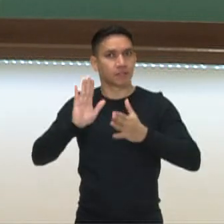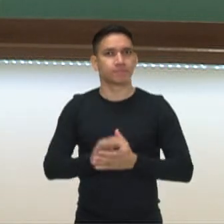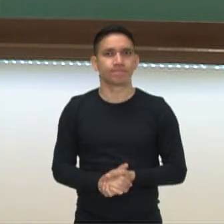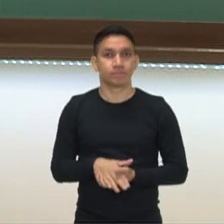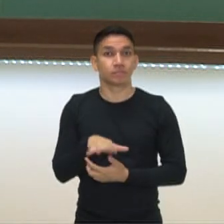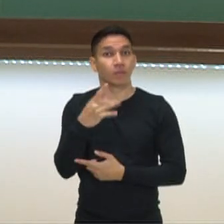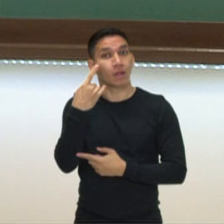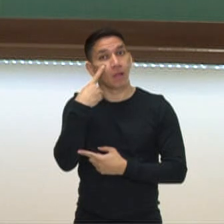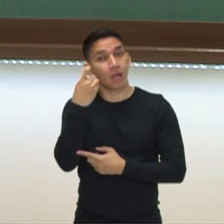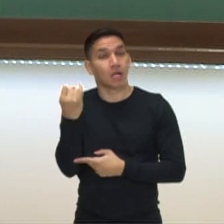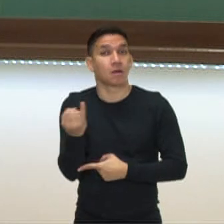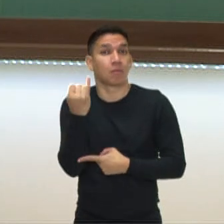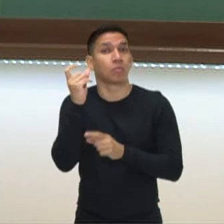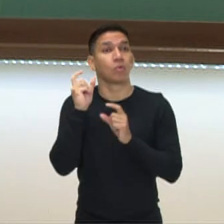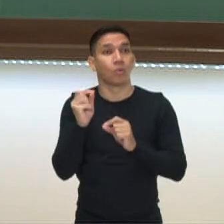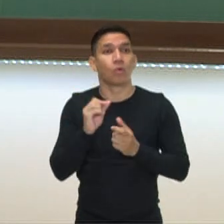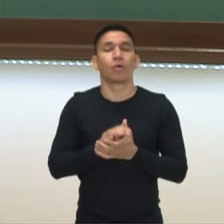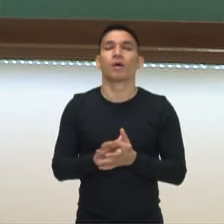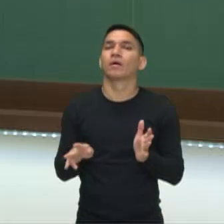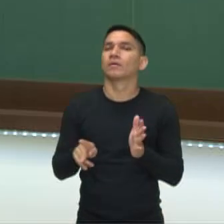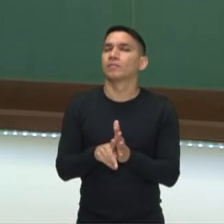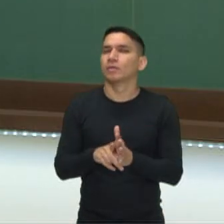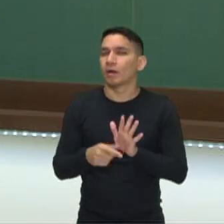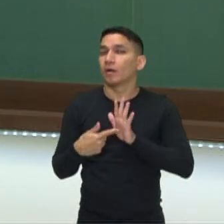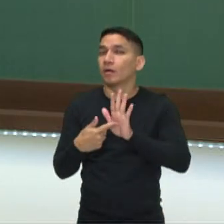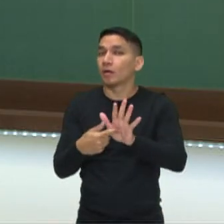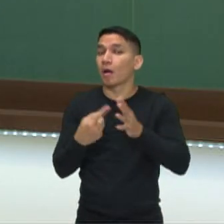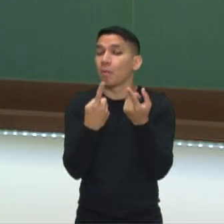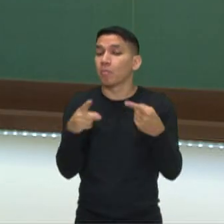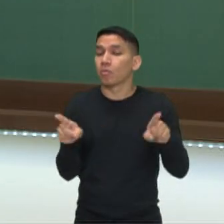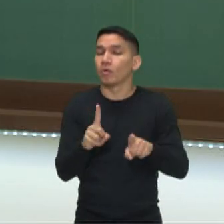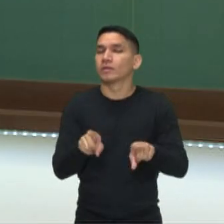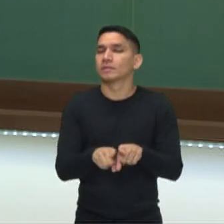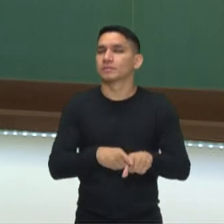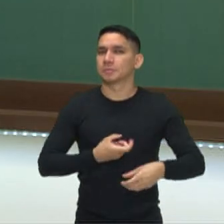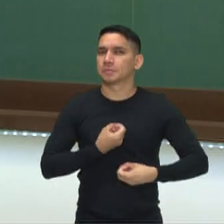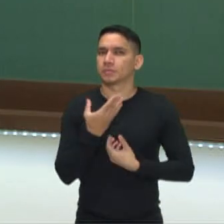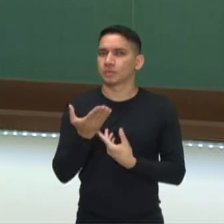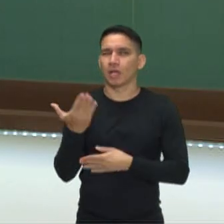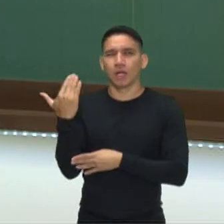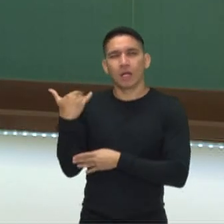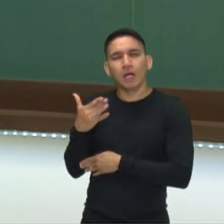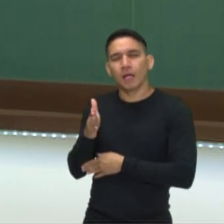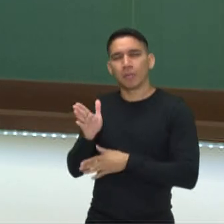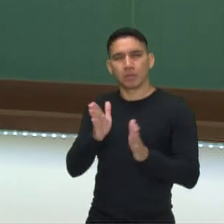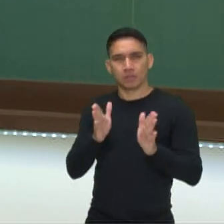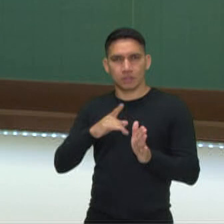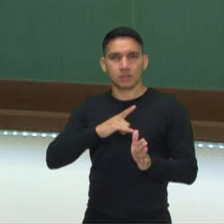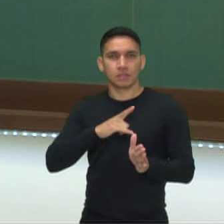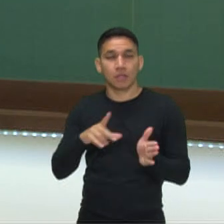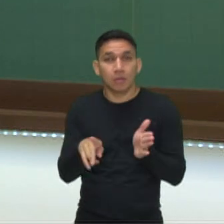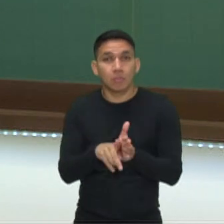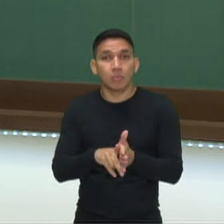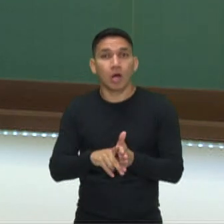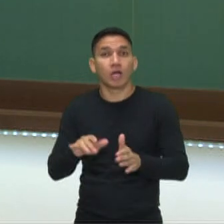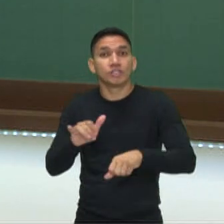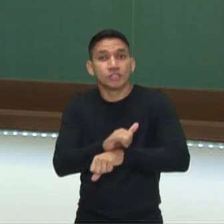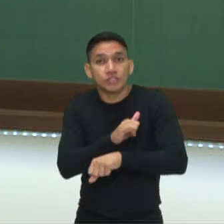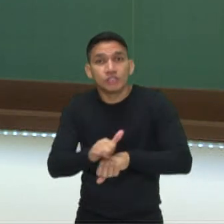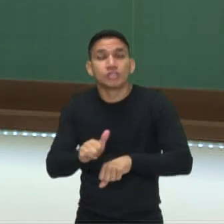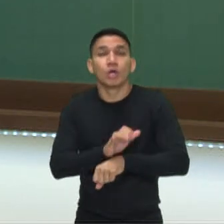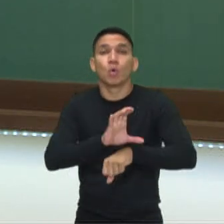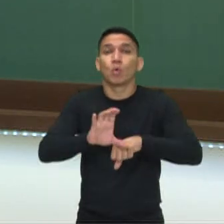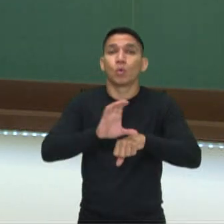mais importante que era principalmente para apresentações musicais e poesia. Naquela época já tinha exatamente os concursos de música e